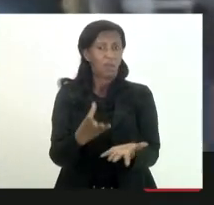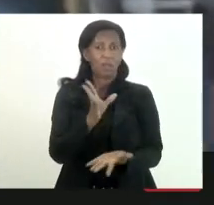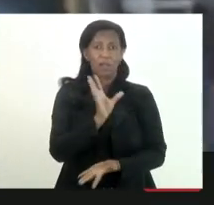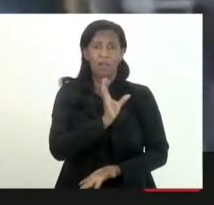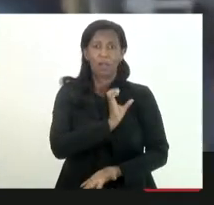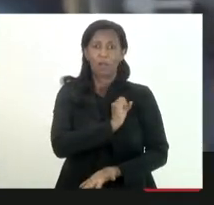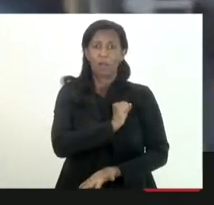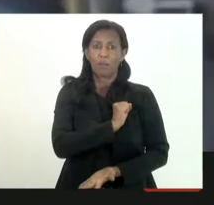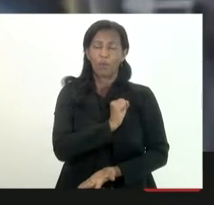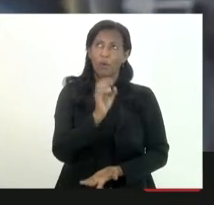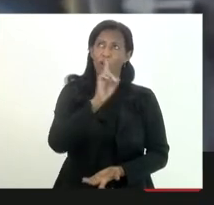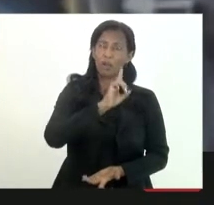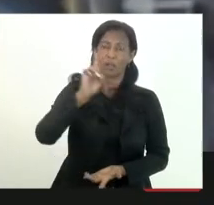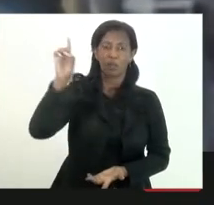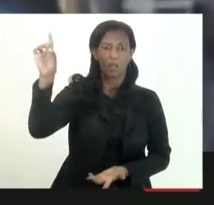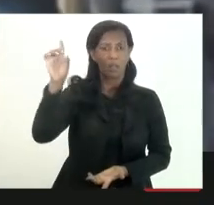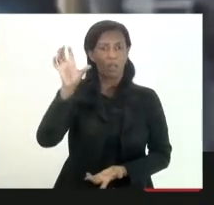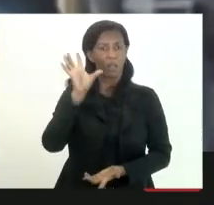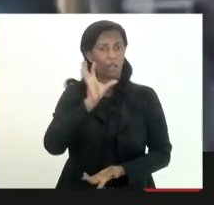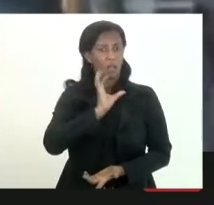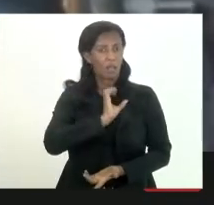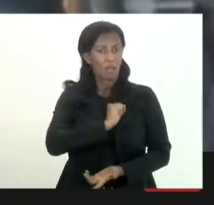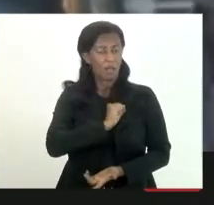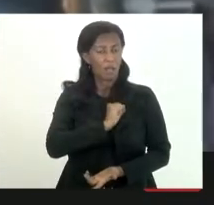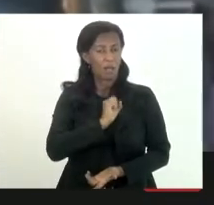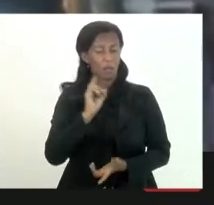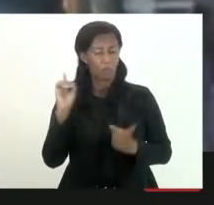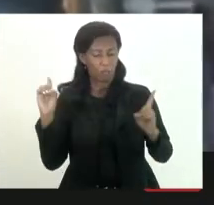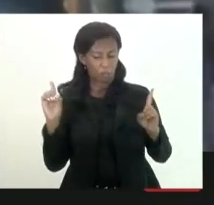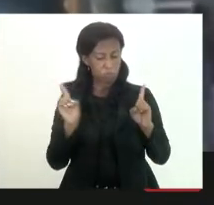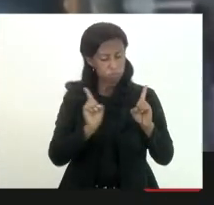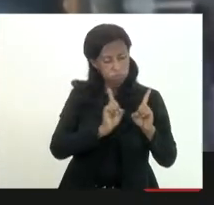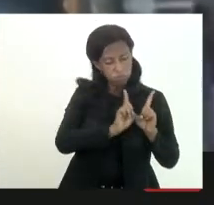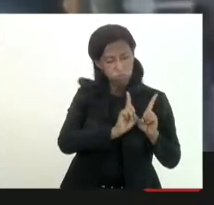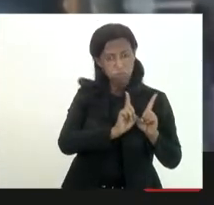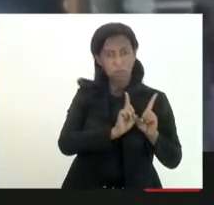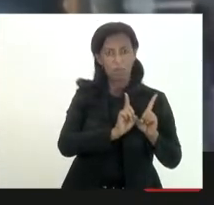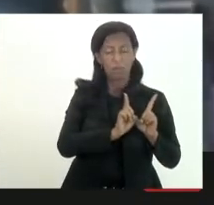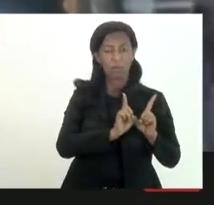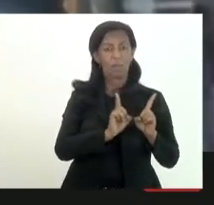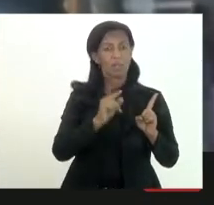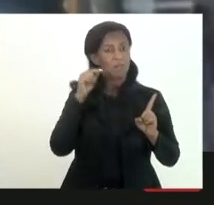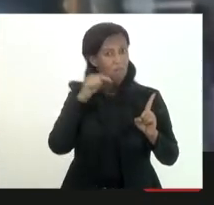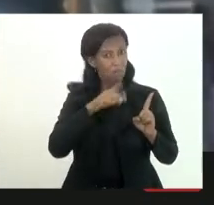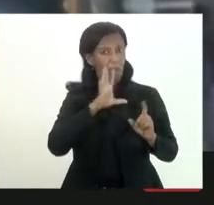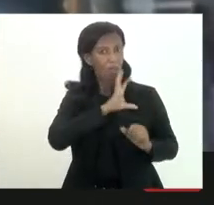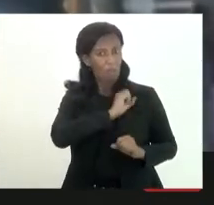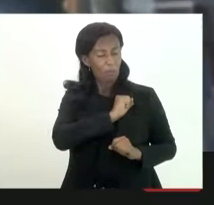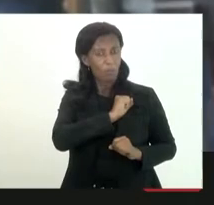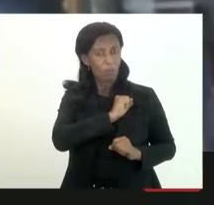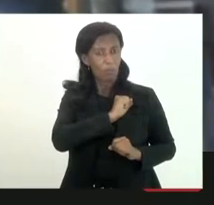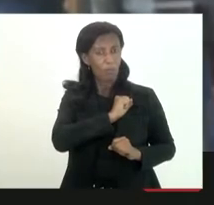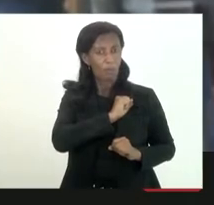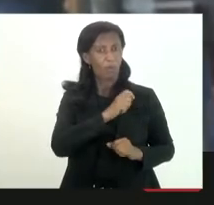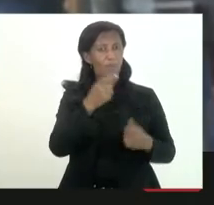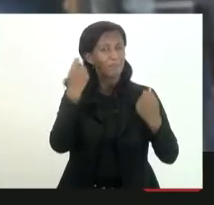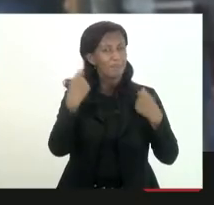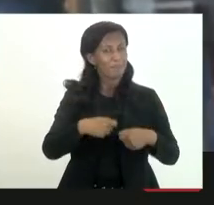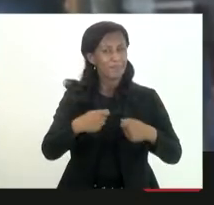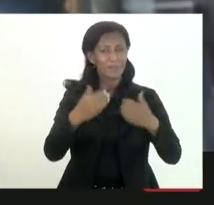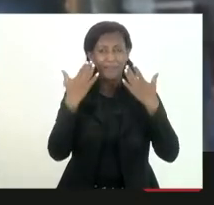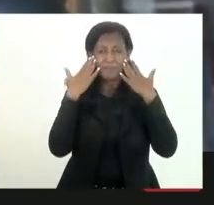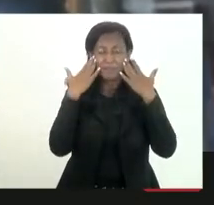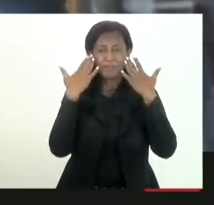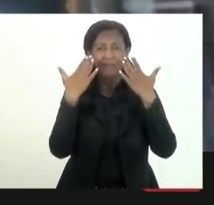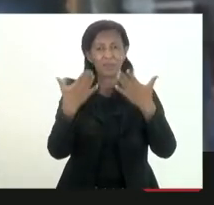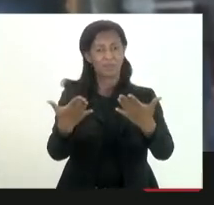o amor a Deus, o amor ao próximo, e esse amor tem que ser